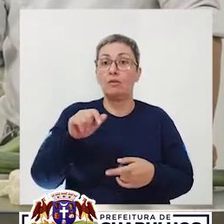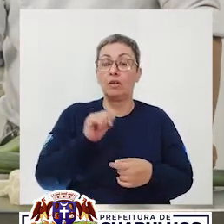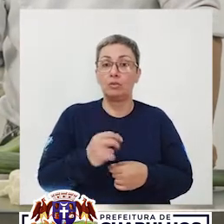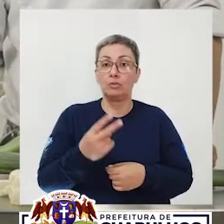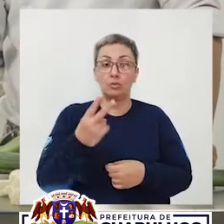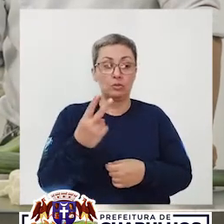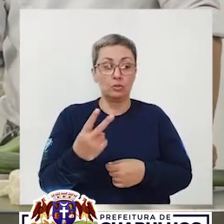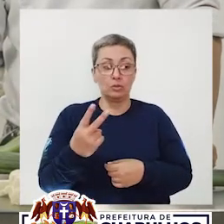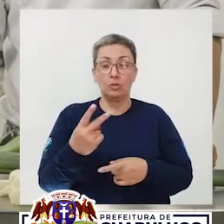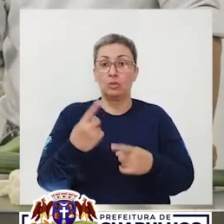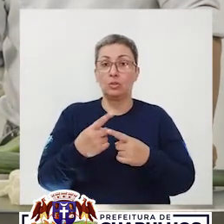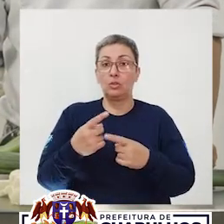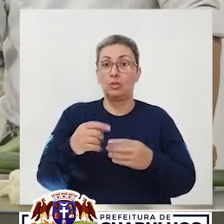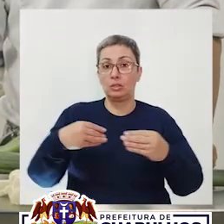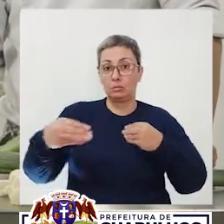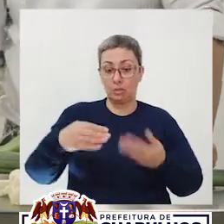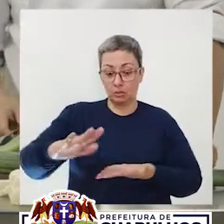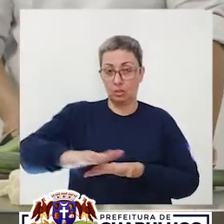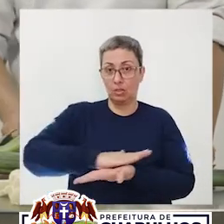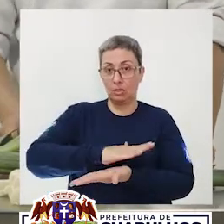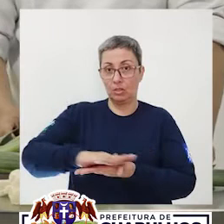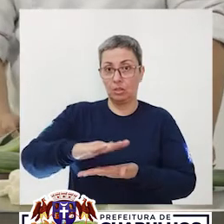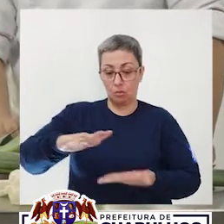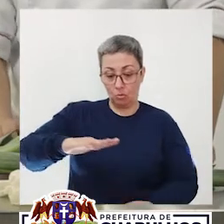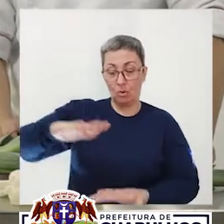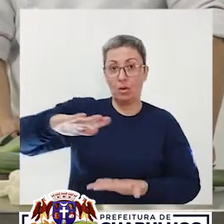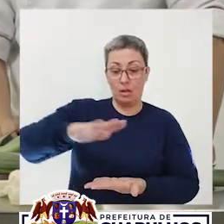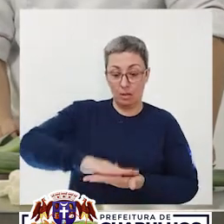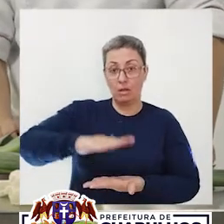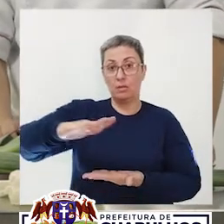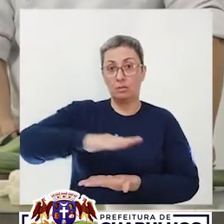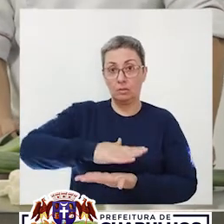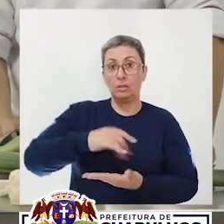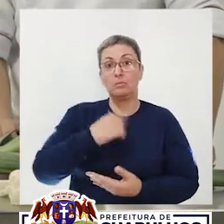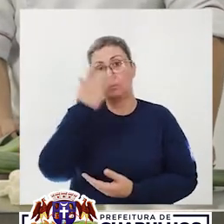E eu vou usar dois plastiquinhos para ficar mais fácil.